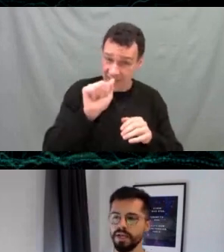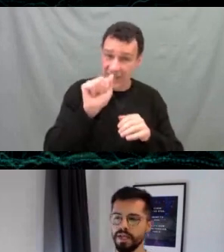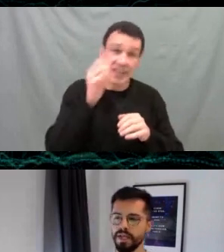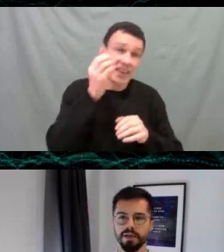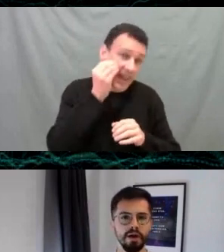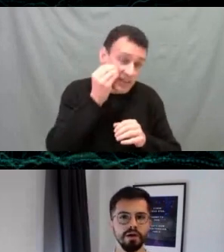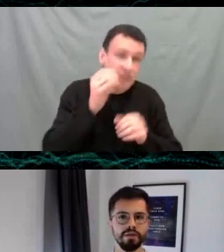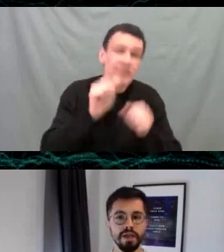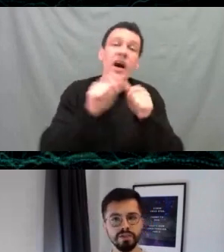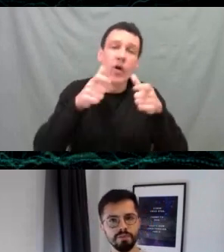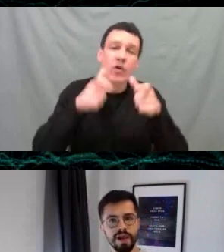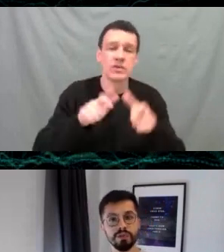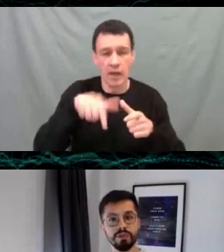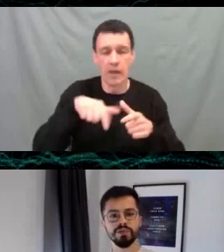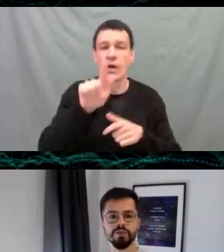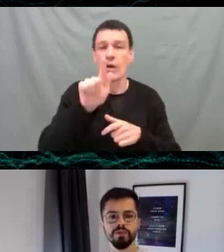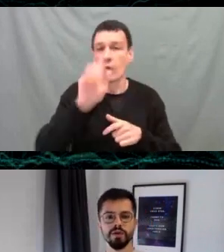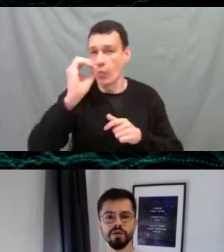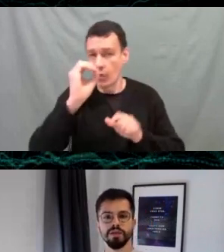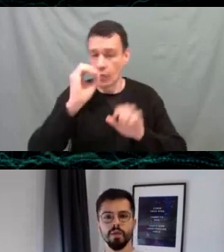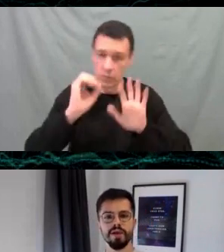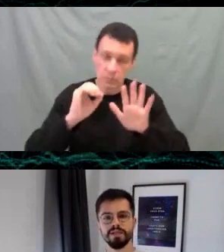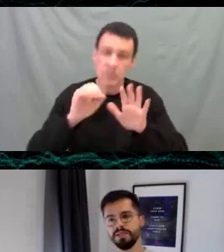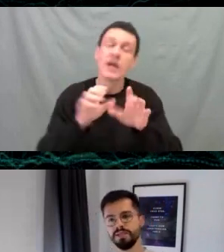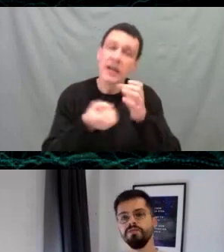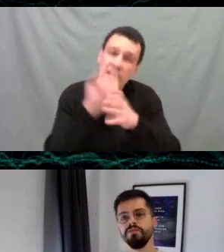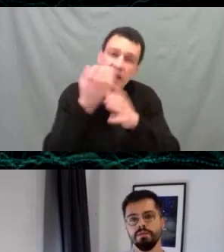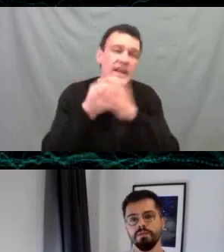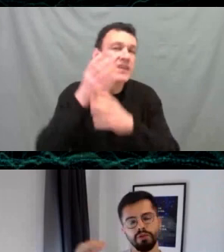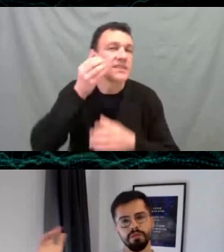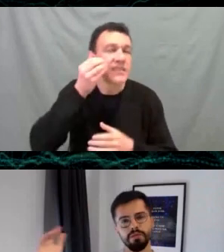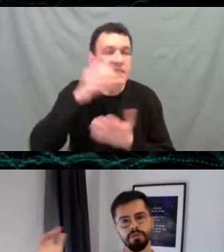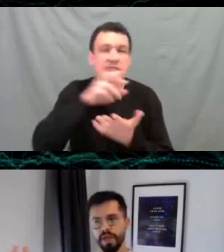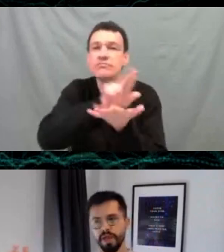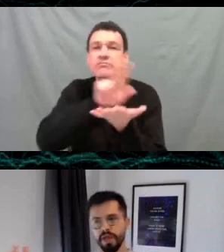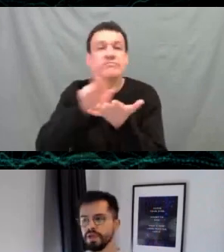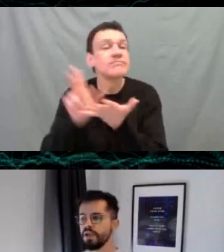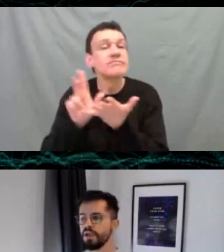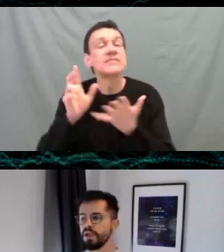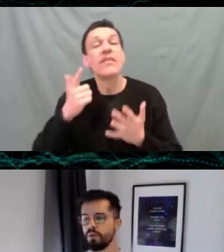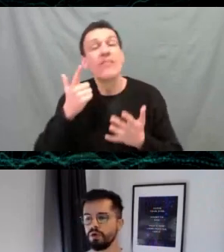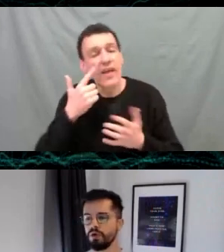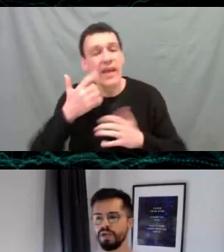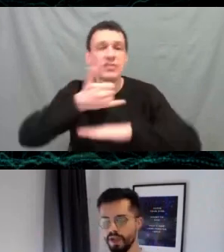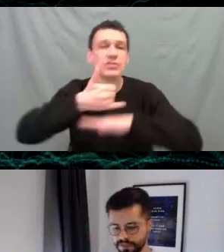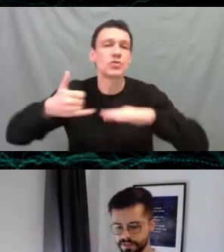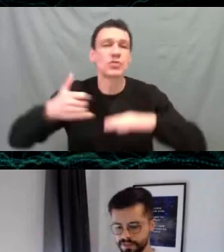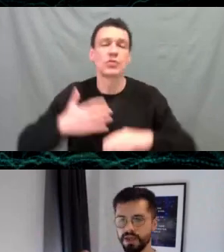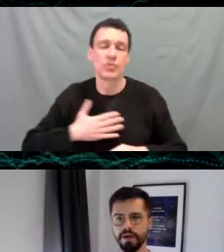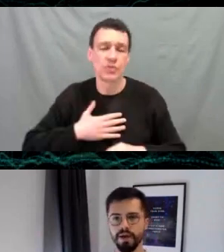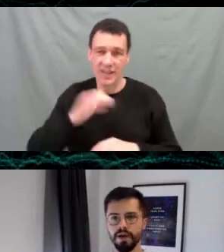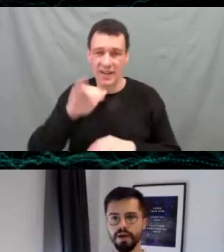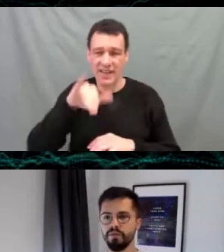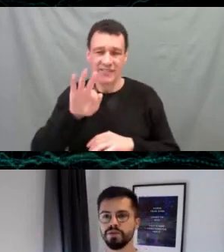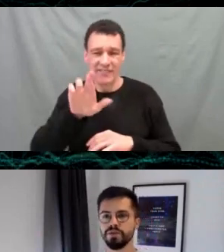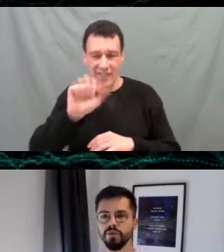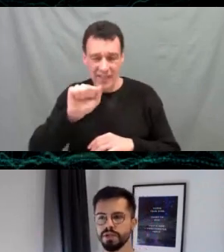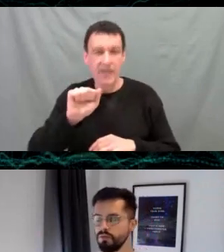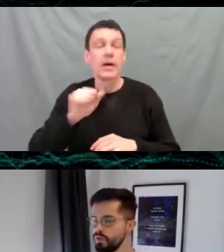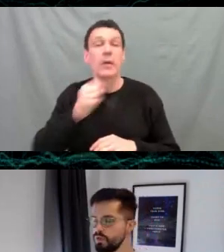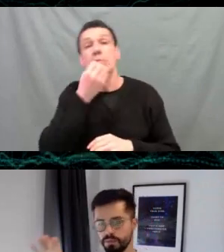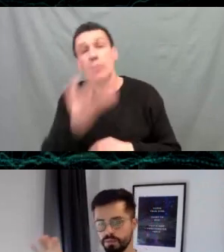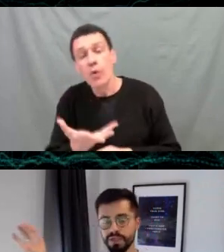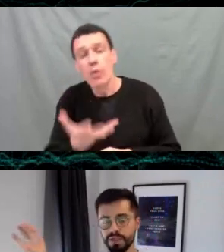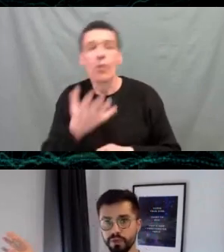Gol você cria a testes para sua estrutura então é simples assim você importa bibliotecas e você pode usar essas a